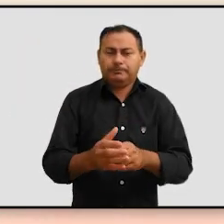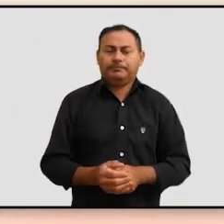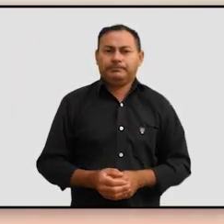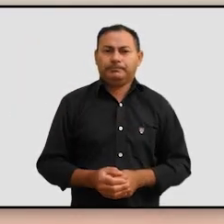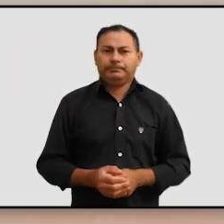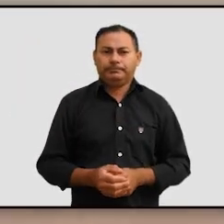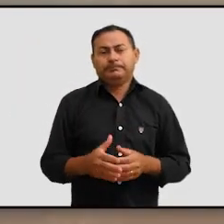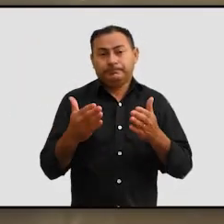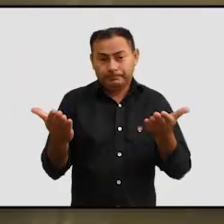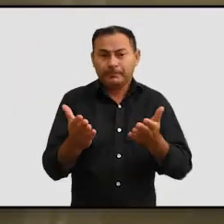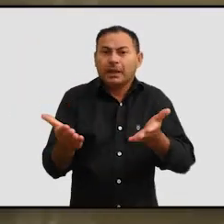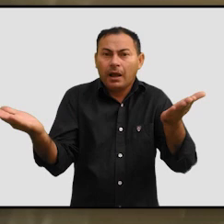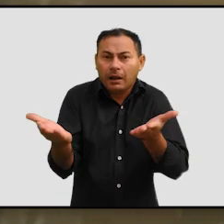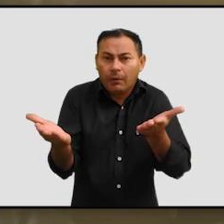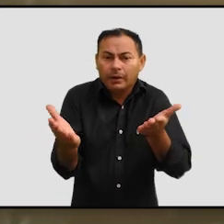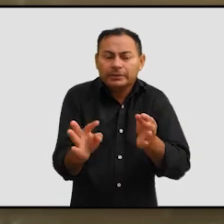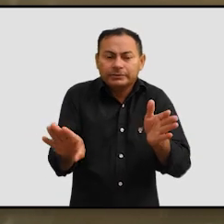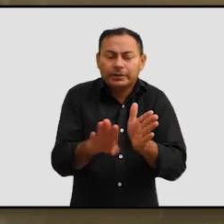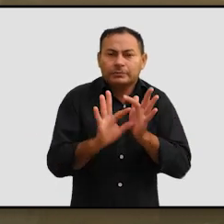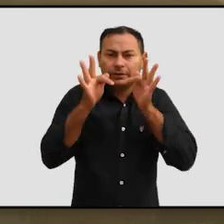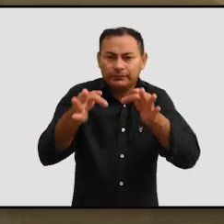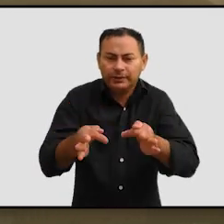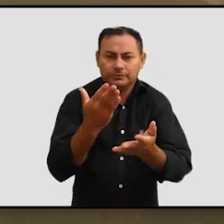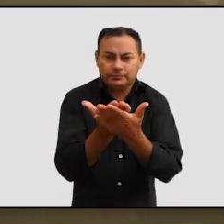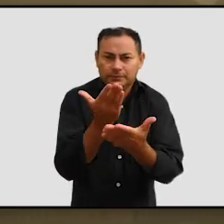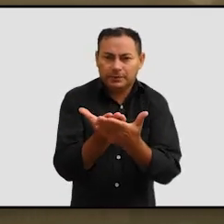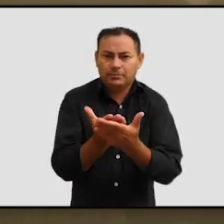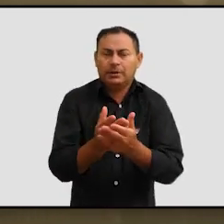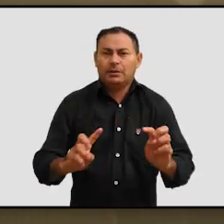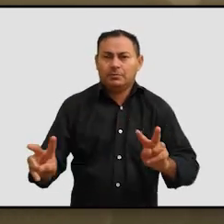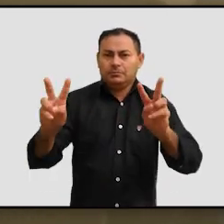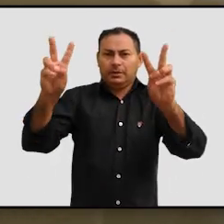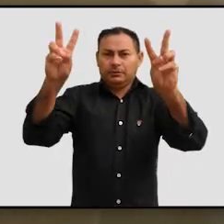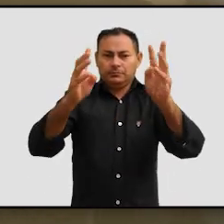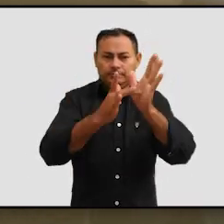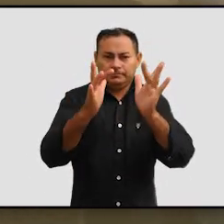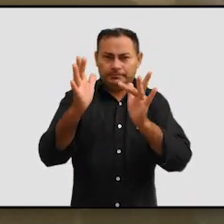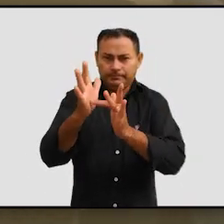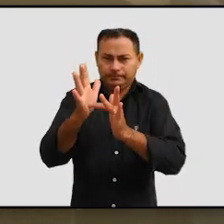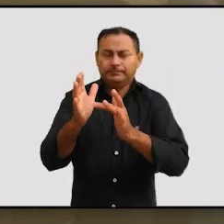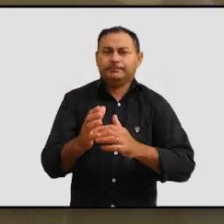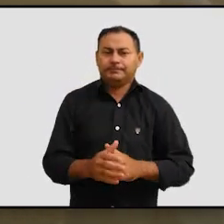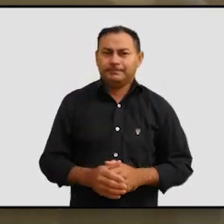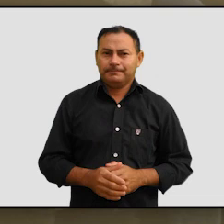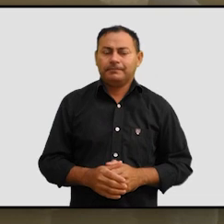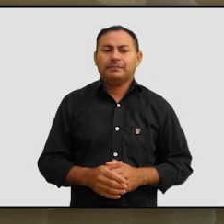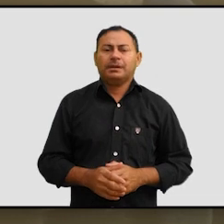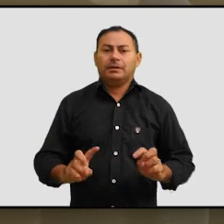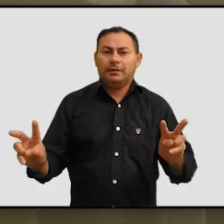irmão. Bom, agora que estamos finalizando o estudo sobre os valores de Jesus